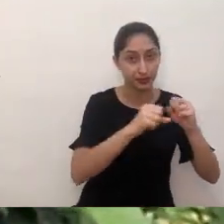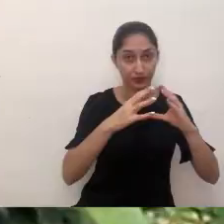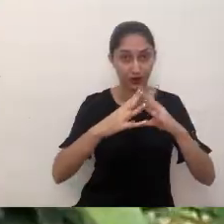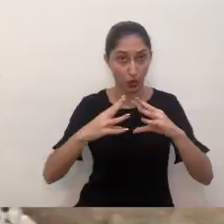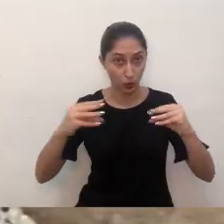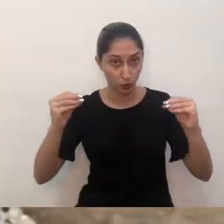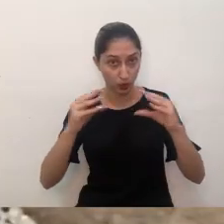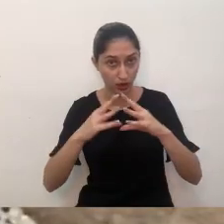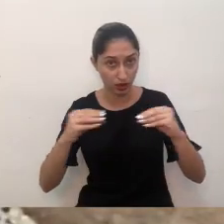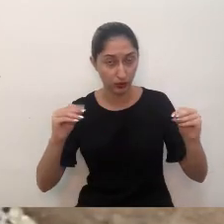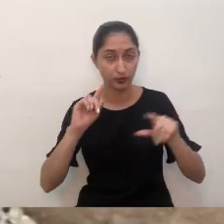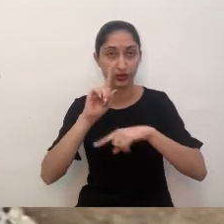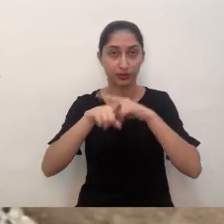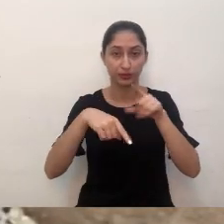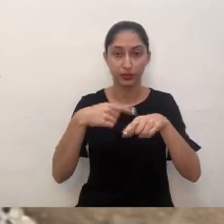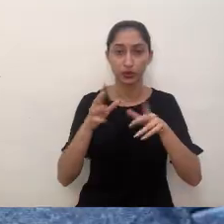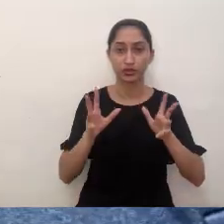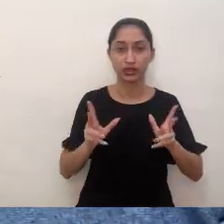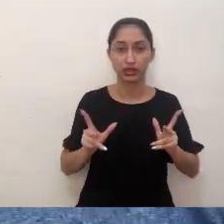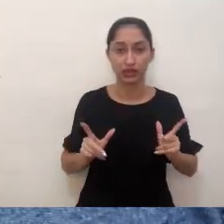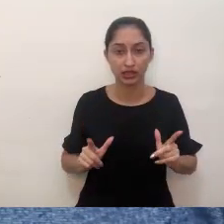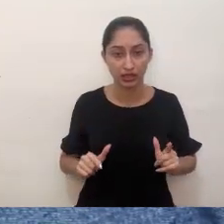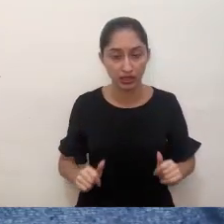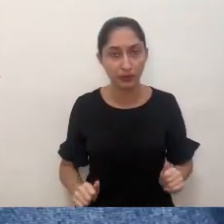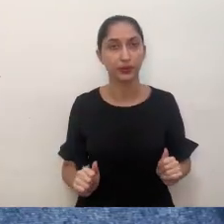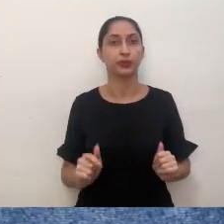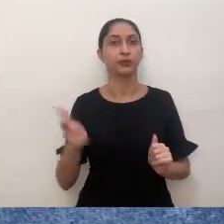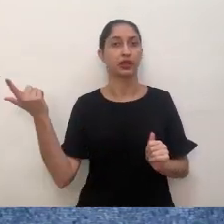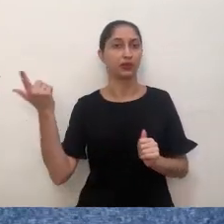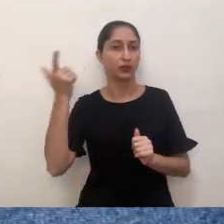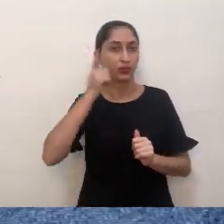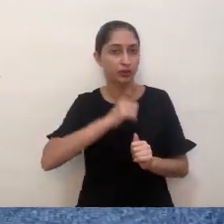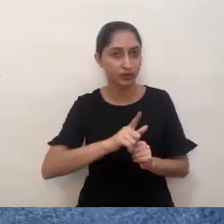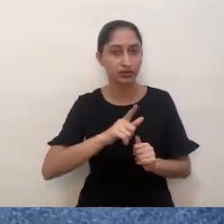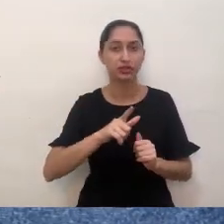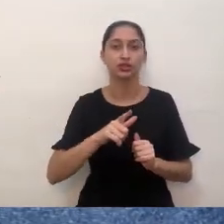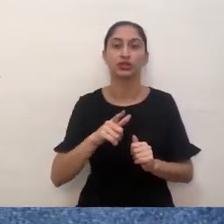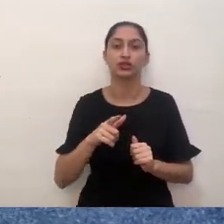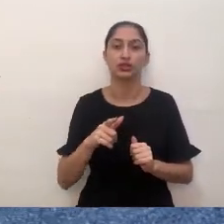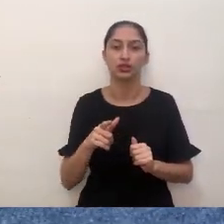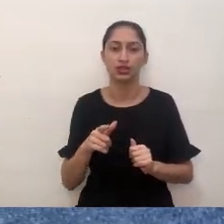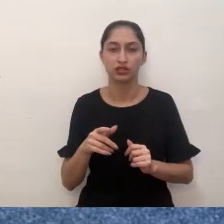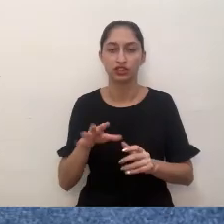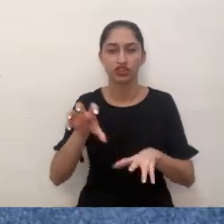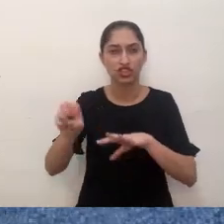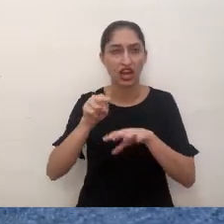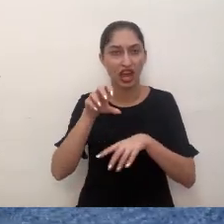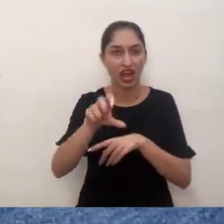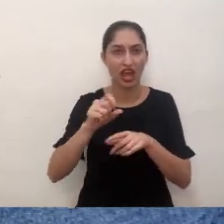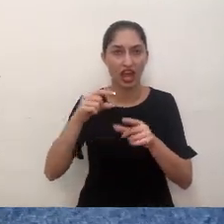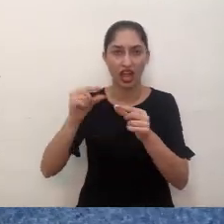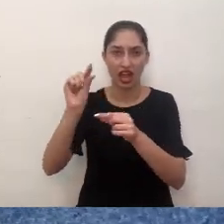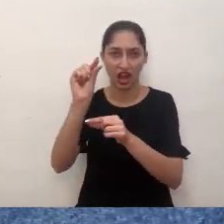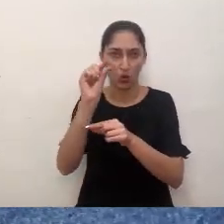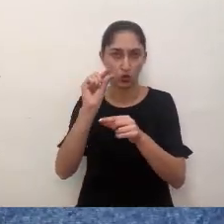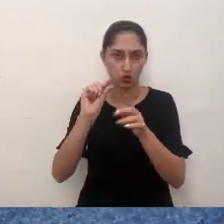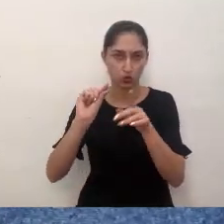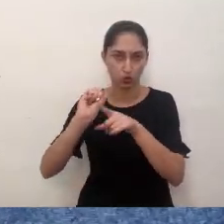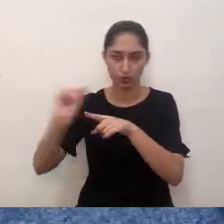a gente limpa o algodão para ficar preparado para ir para o descoroçador.